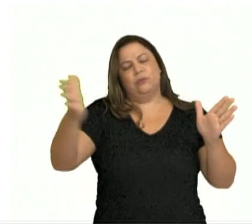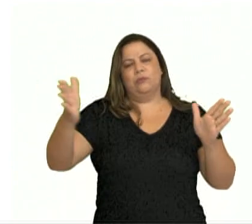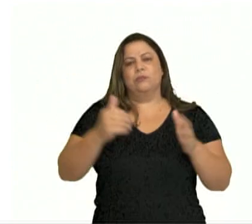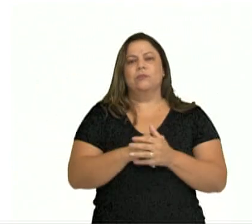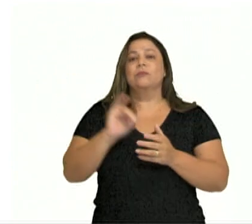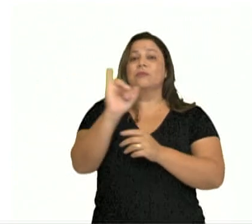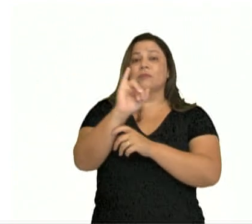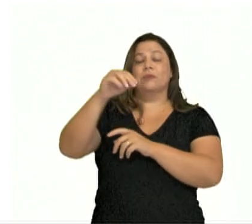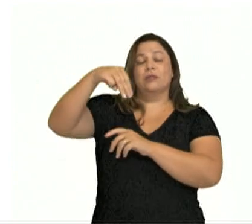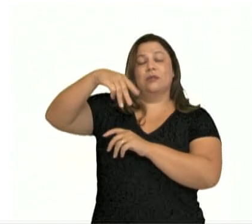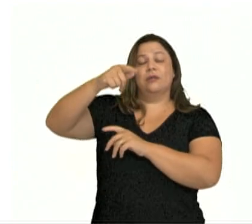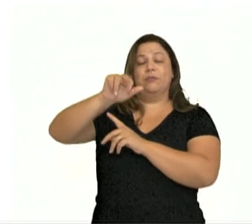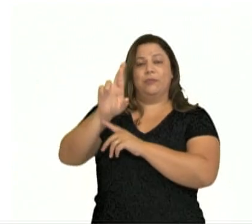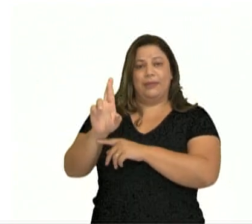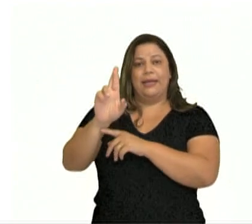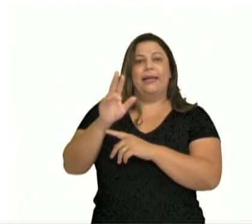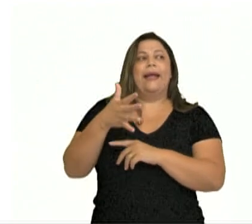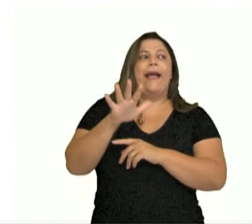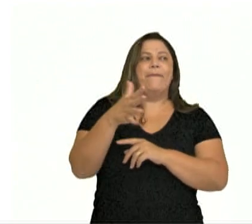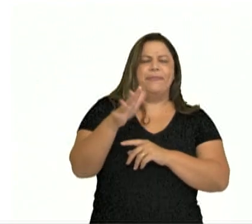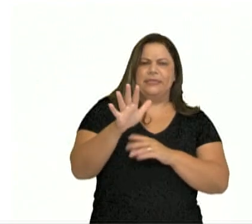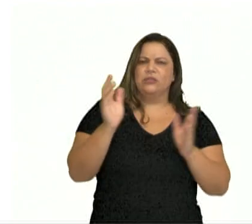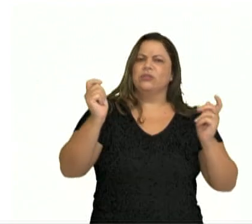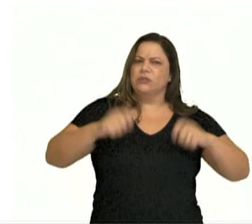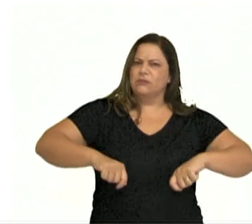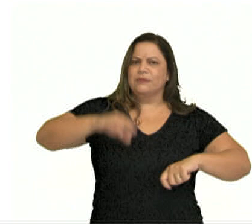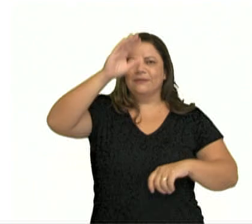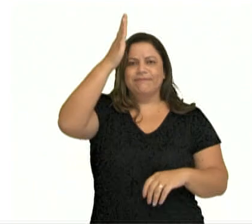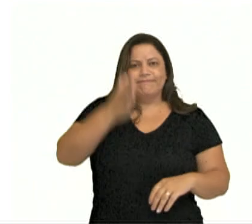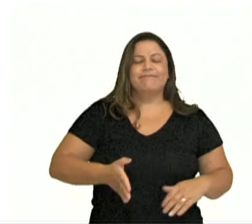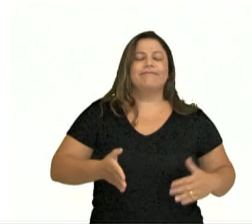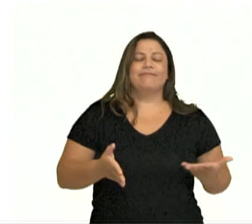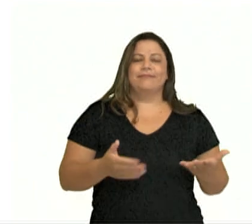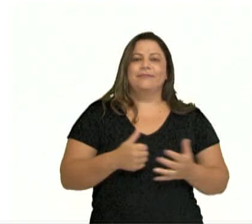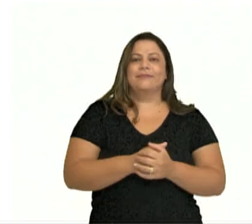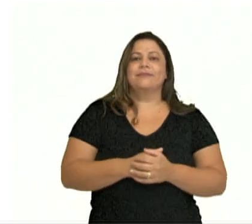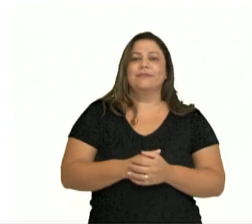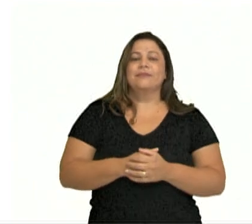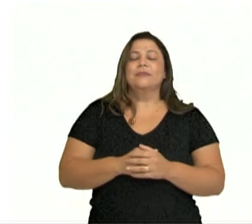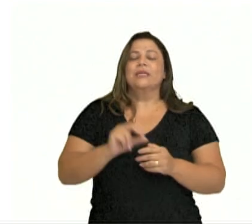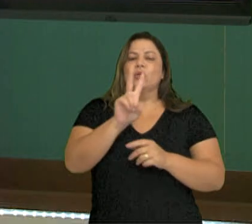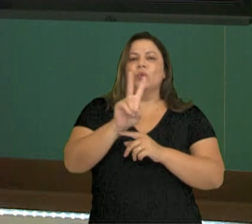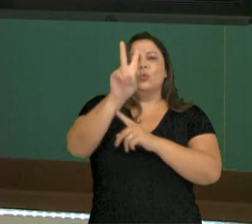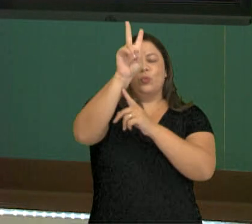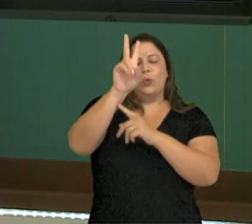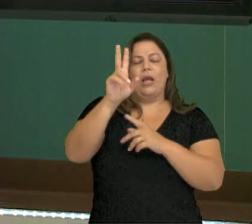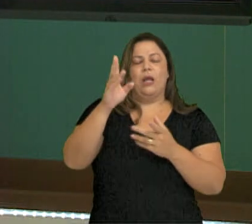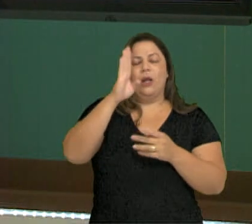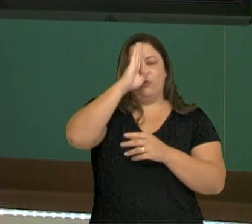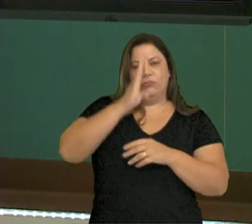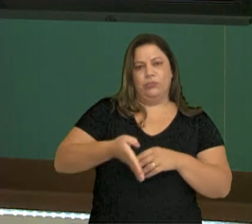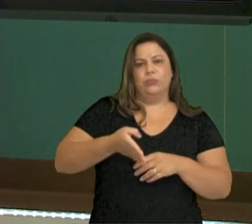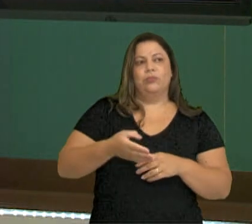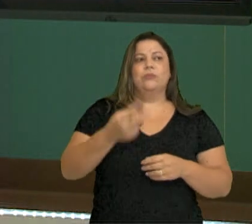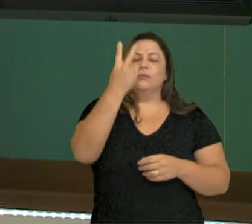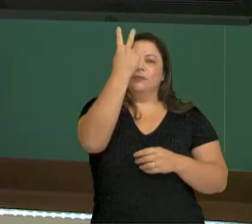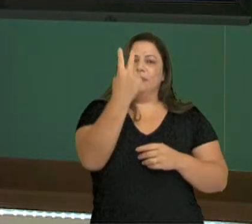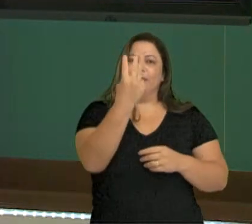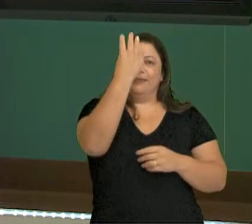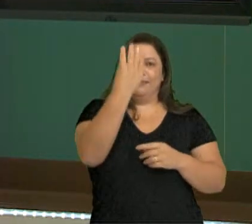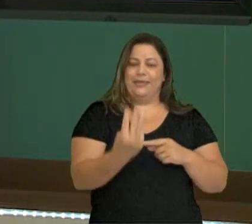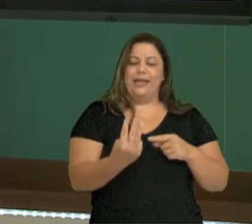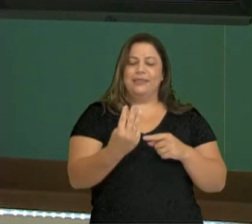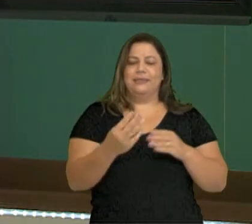A mediana vai ser exatamente o valor central. Nesse caso, 3. Vai ter a